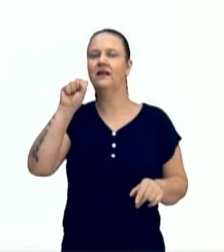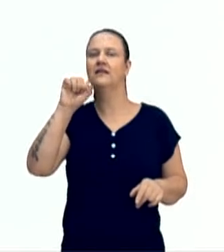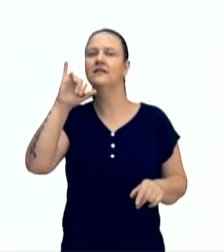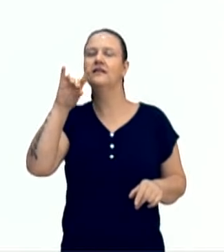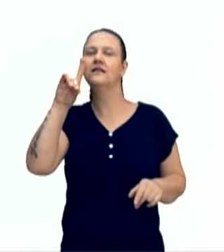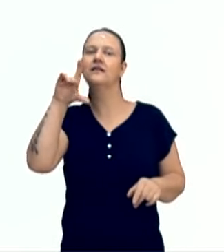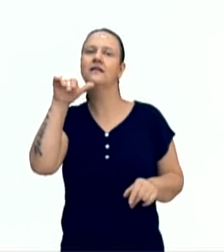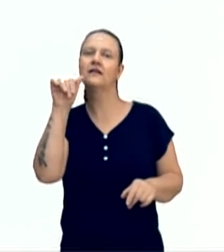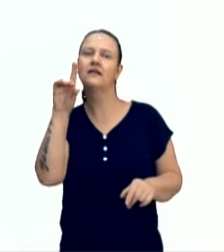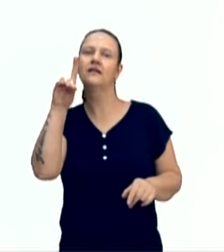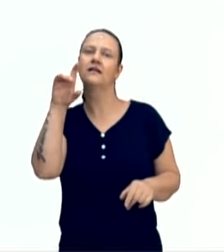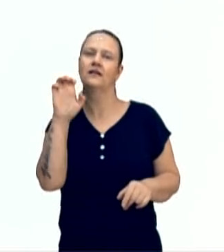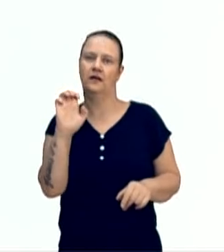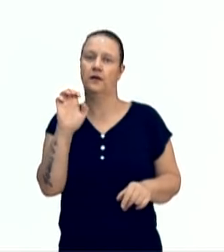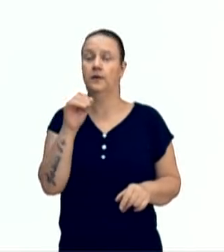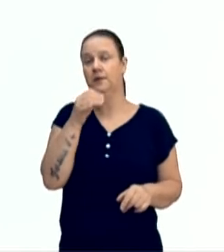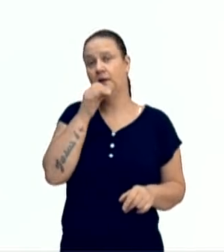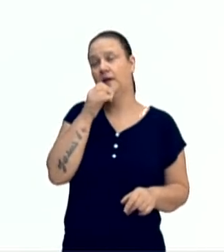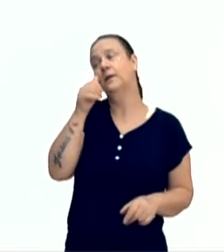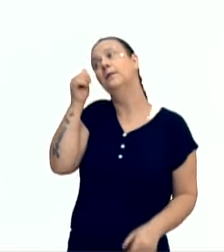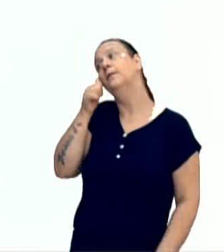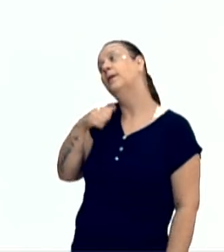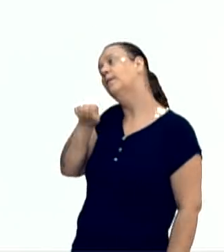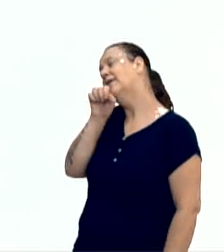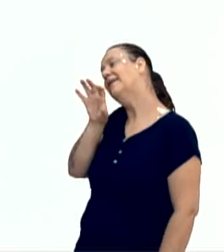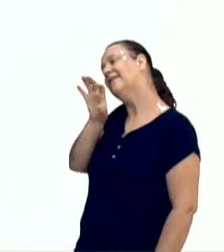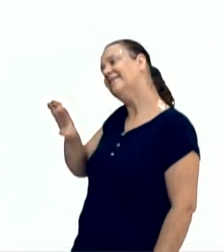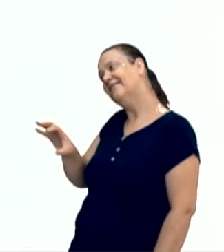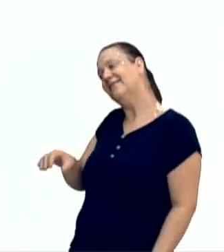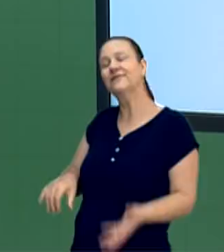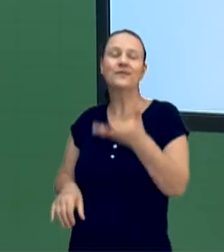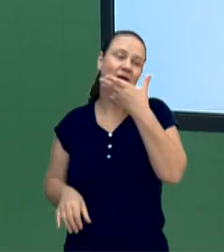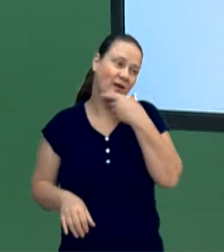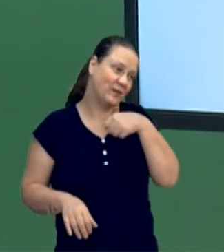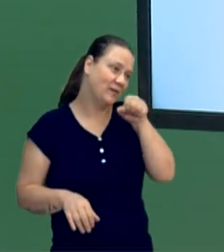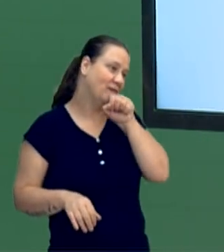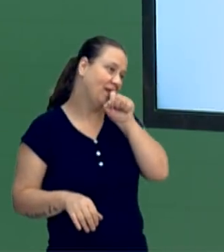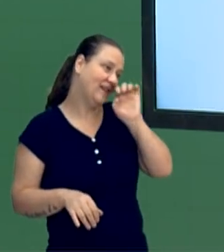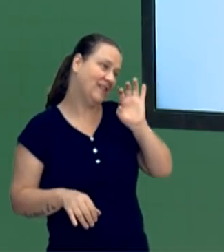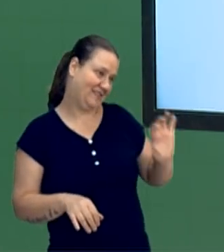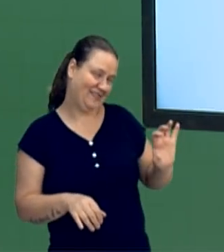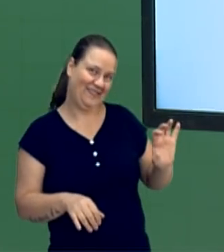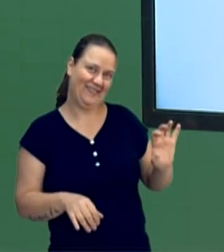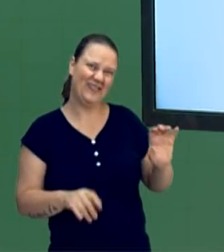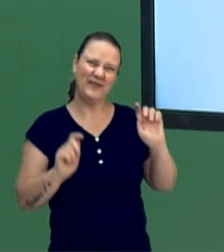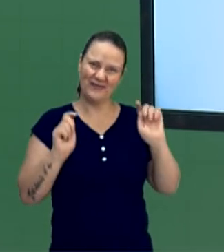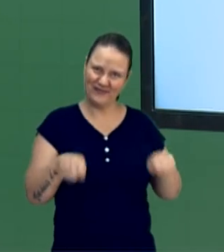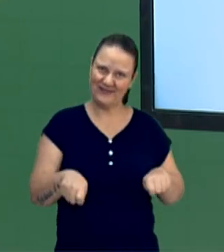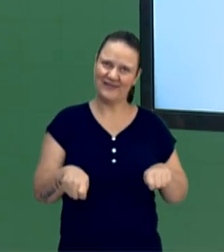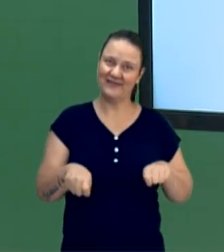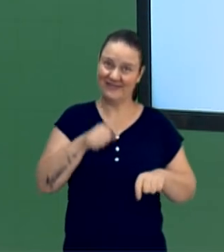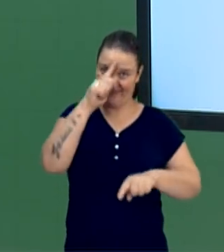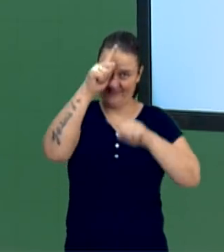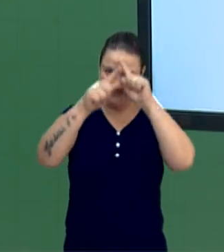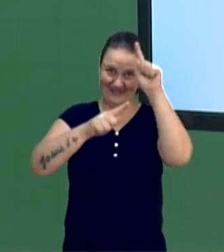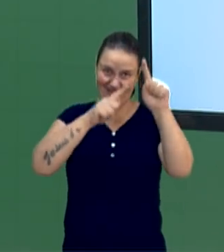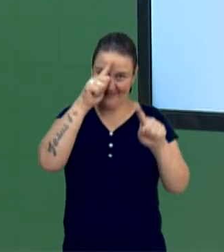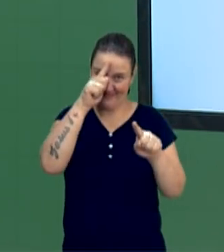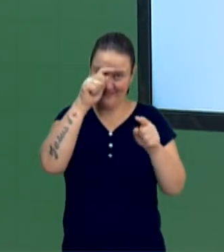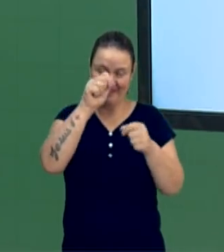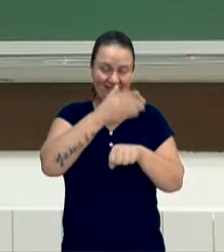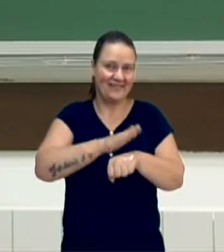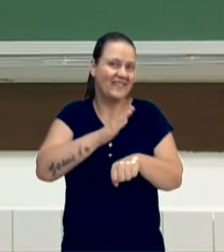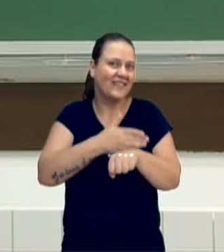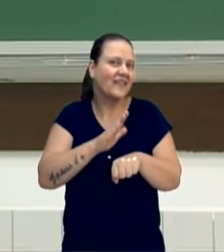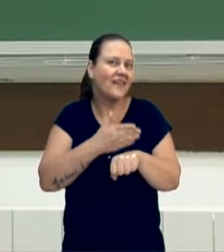exemplo. Papai é assim, a mamãe é desse jeito. Ok? Então, tarefinha. Fazer um poema